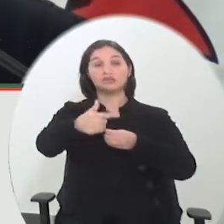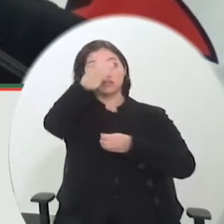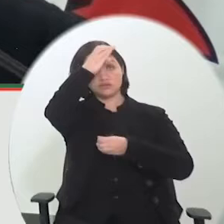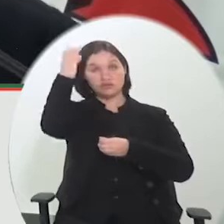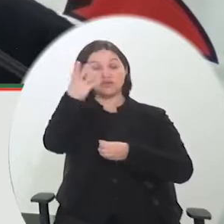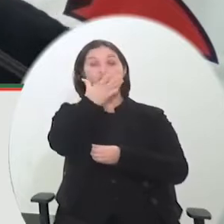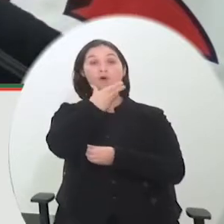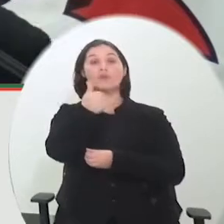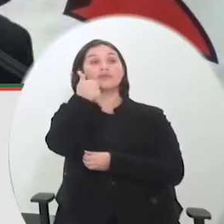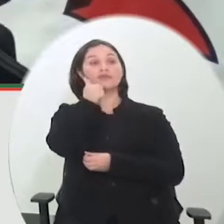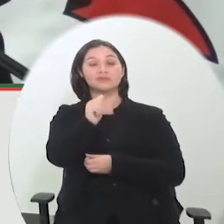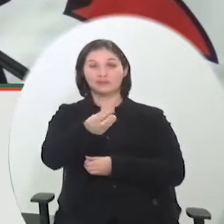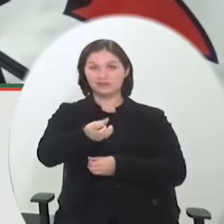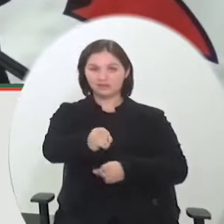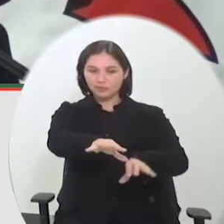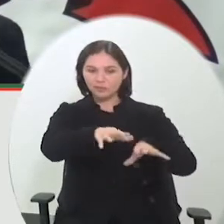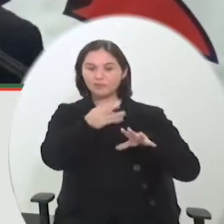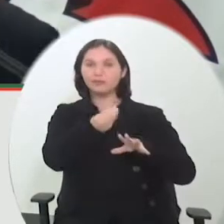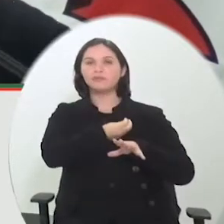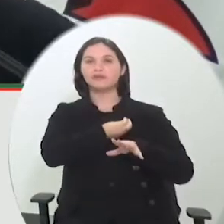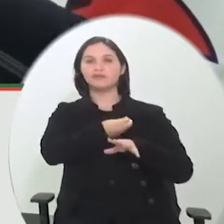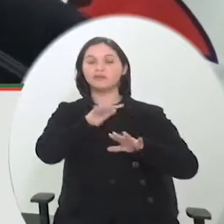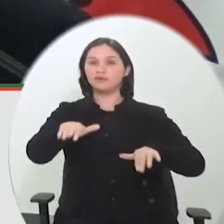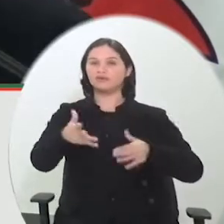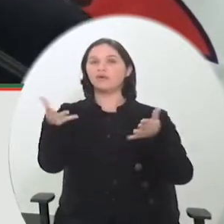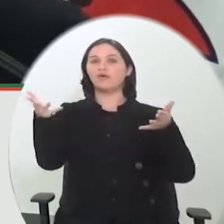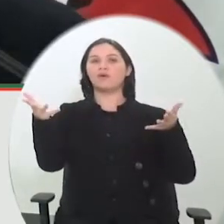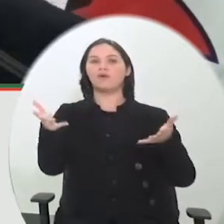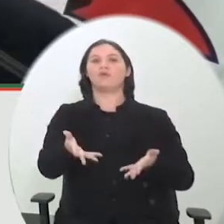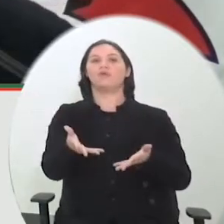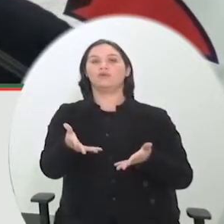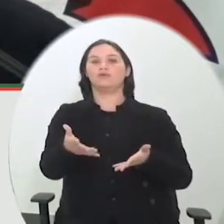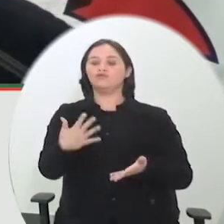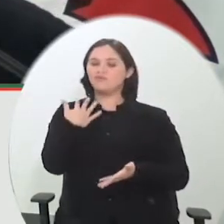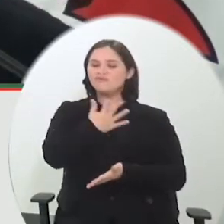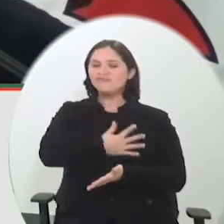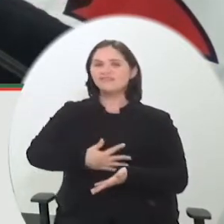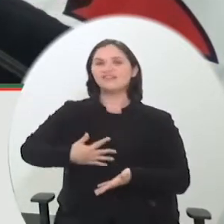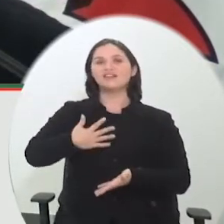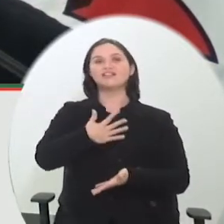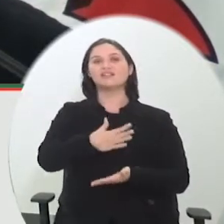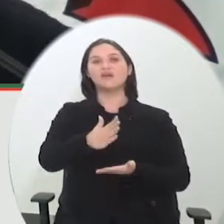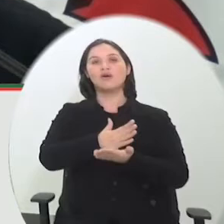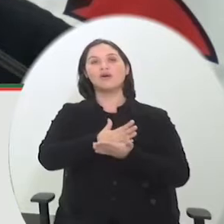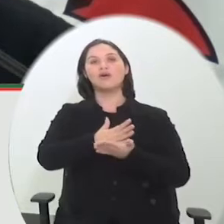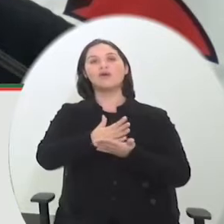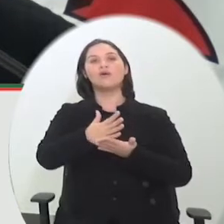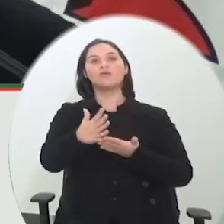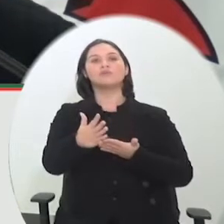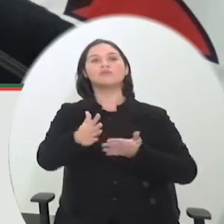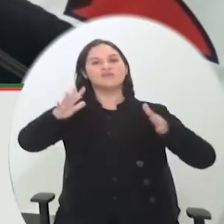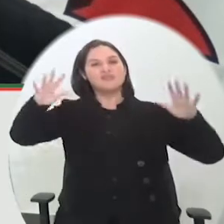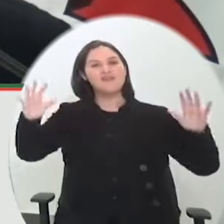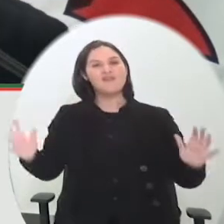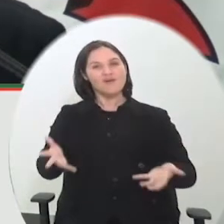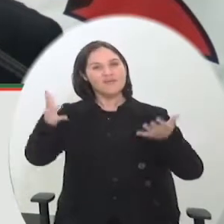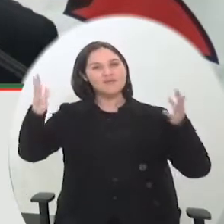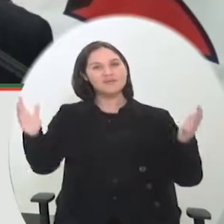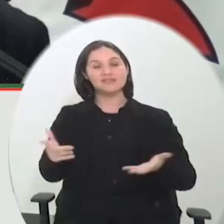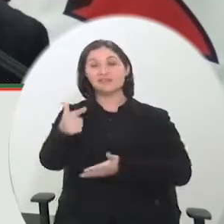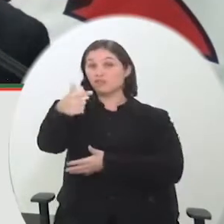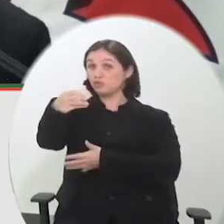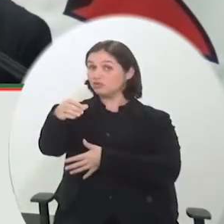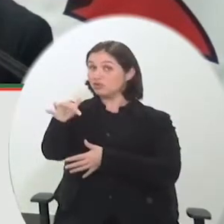Com grata satisfação, inicio a comemoração dos 207 anos da Polícia